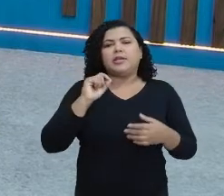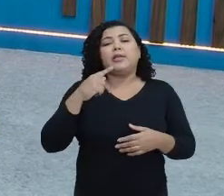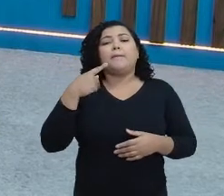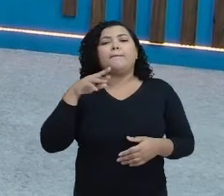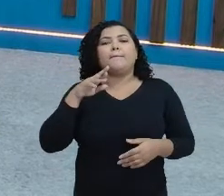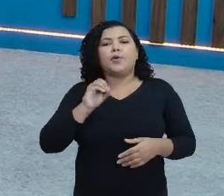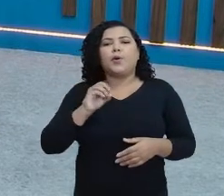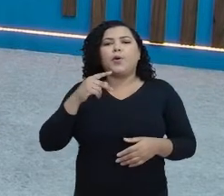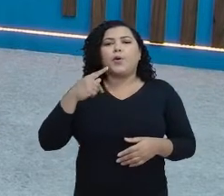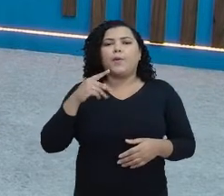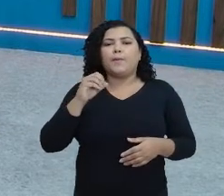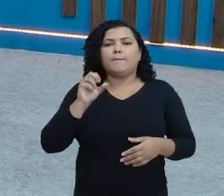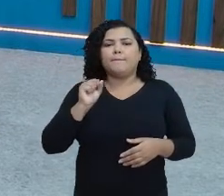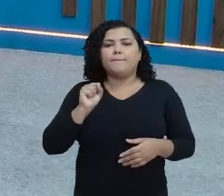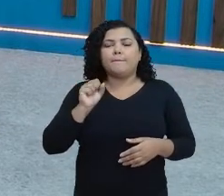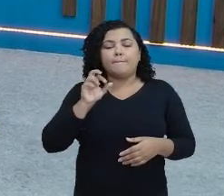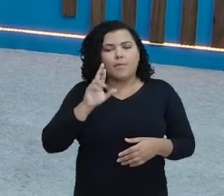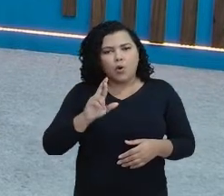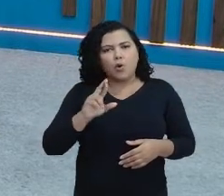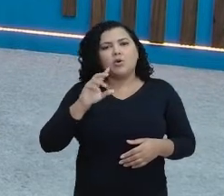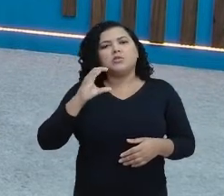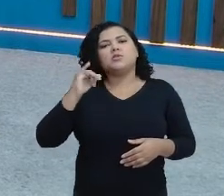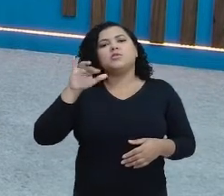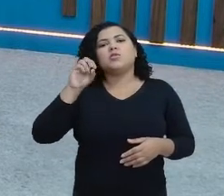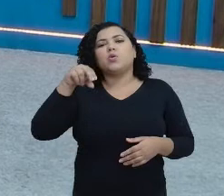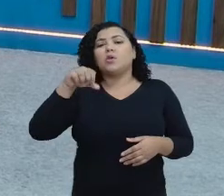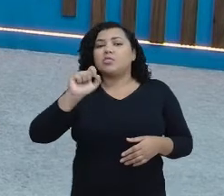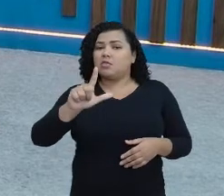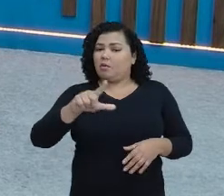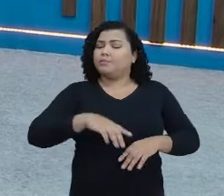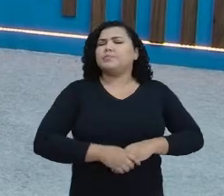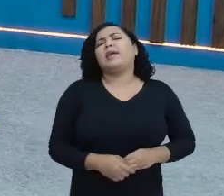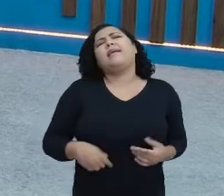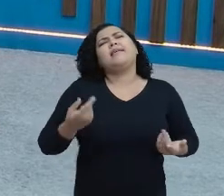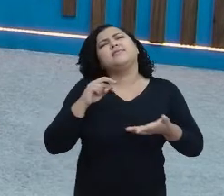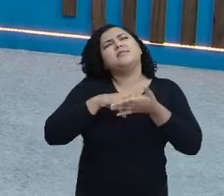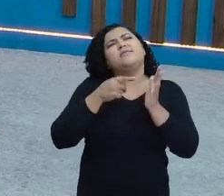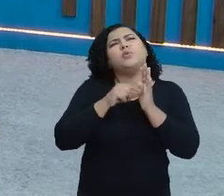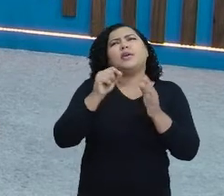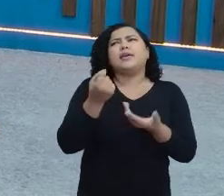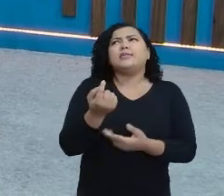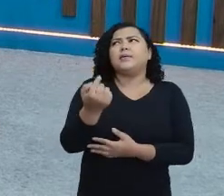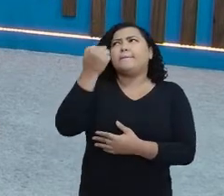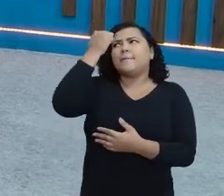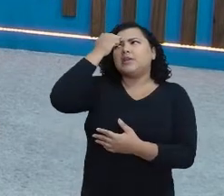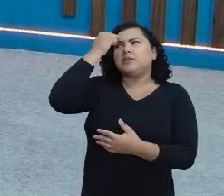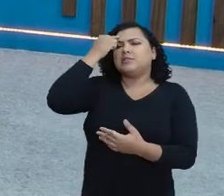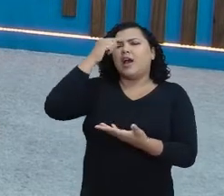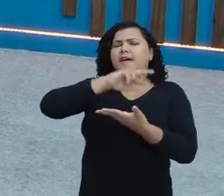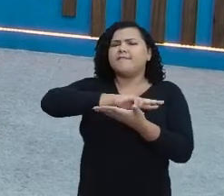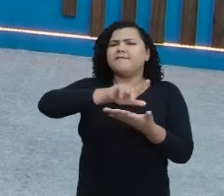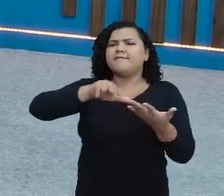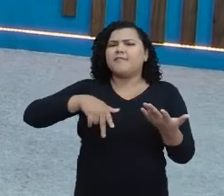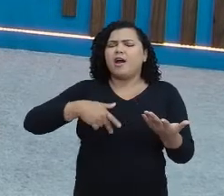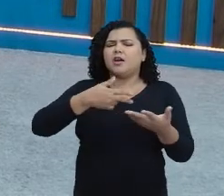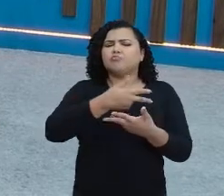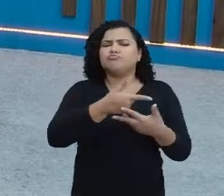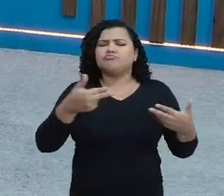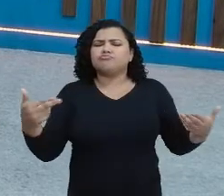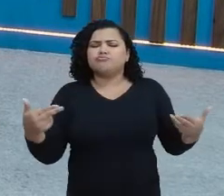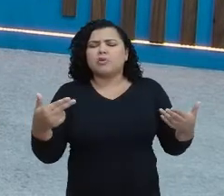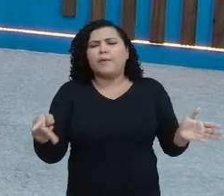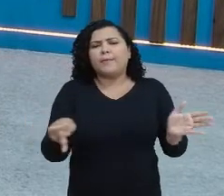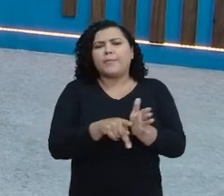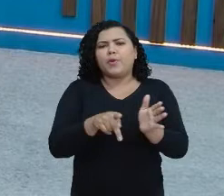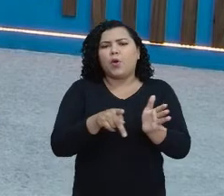proporcional, tá certo? Diríamos que o pensamento proporcional é uma maneira de você pensar diversos elementos do conhecimento humano.